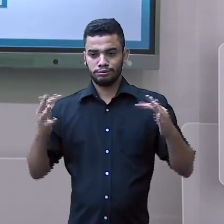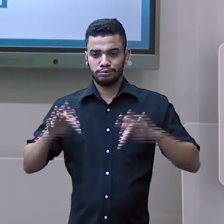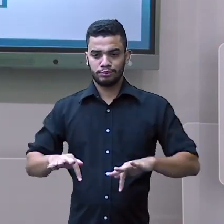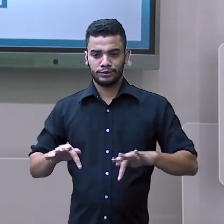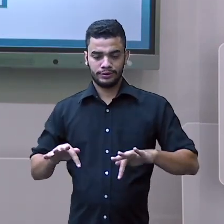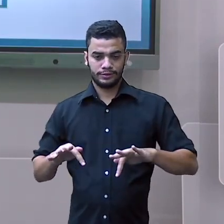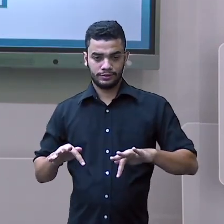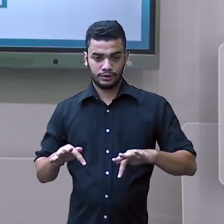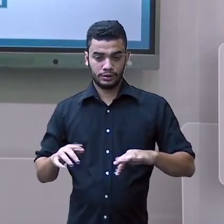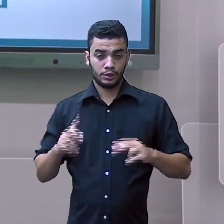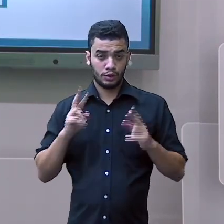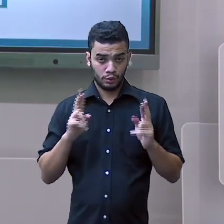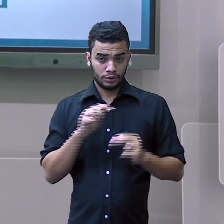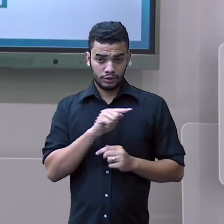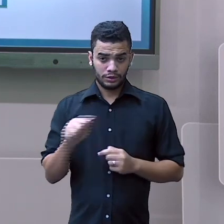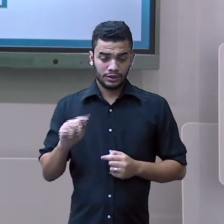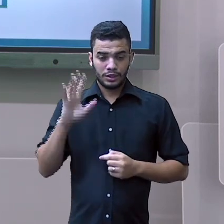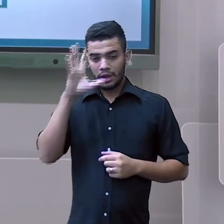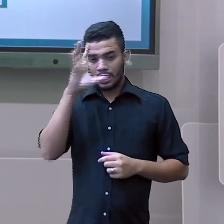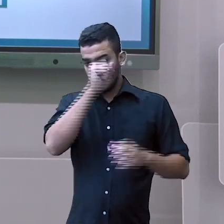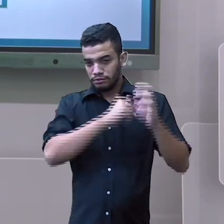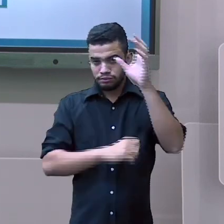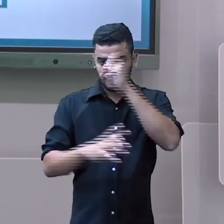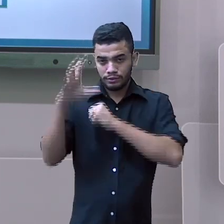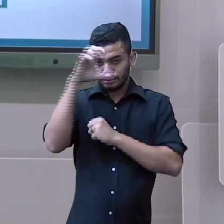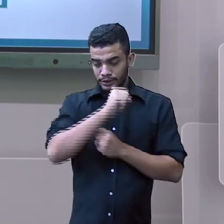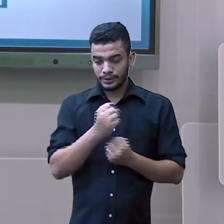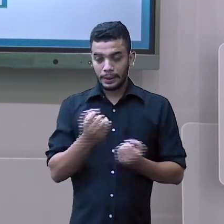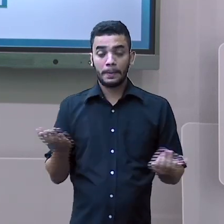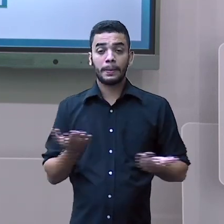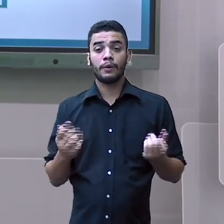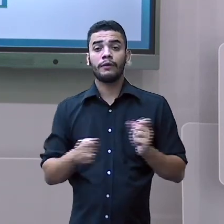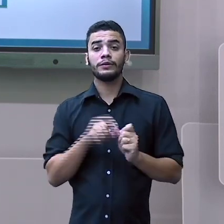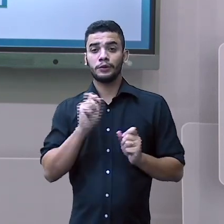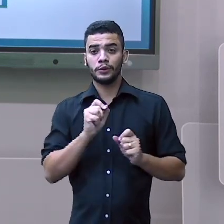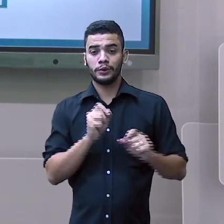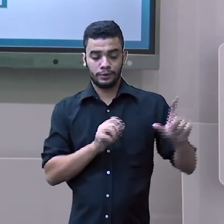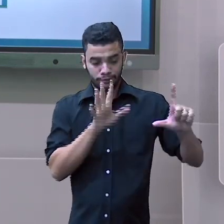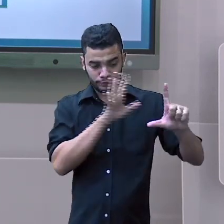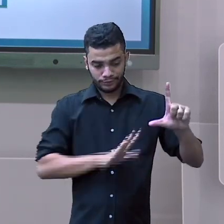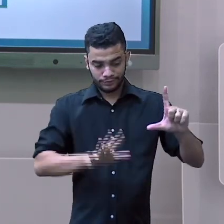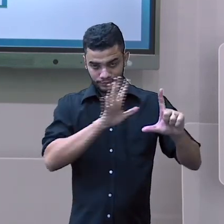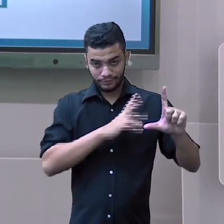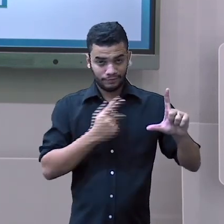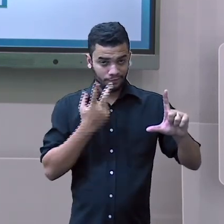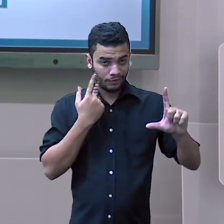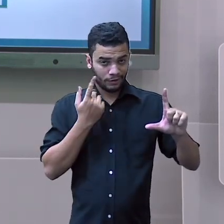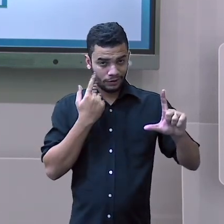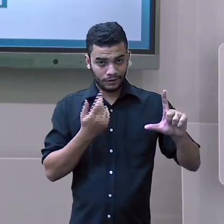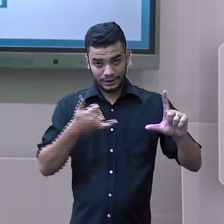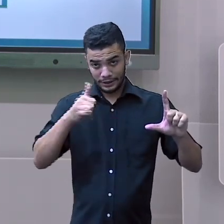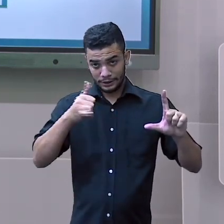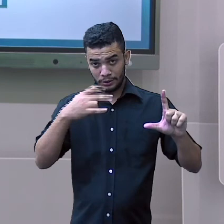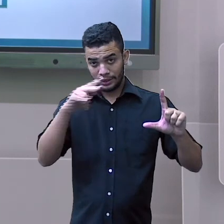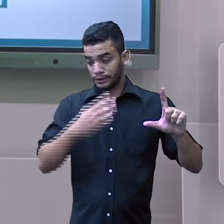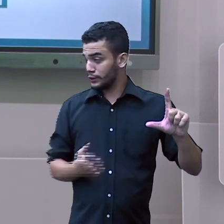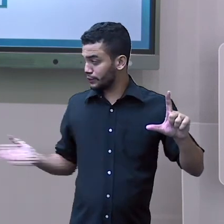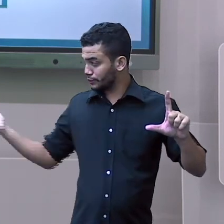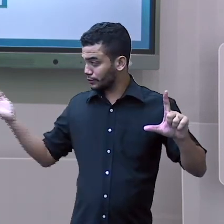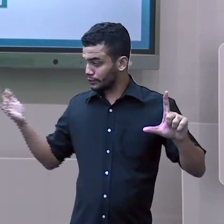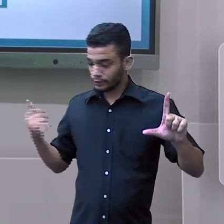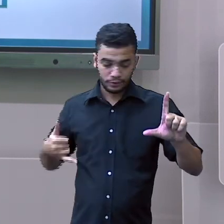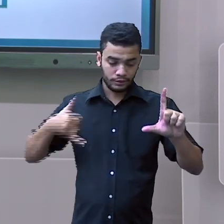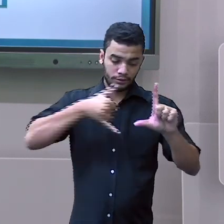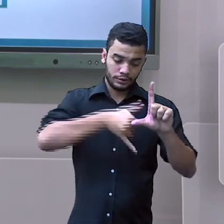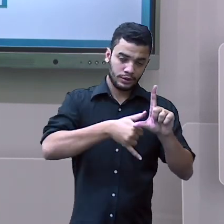para acessar a nossa plataforma, aponte a câmera do seu celular para a imagem que aparece no canto da tela. Vai direto para